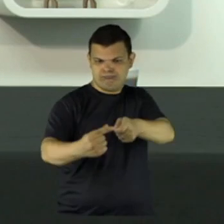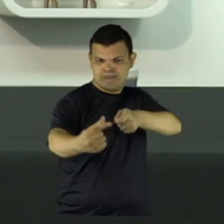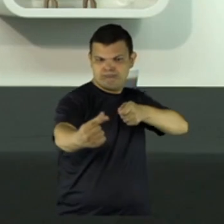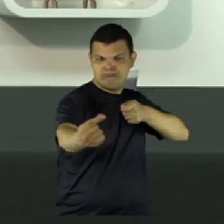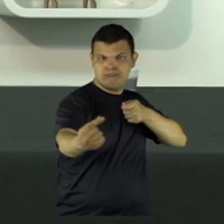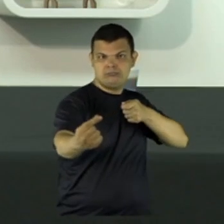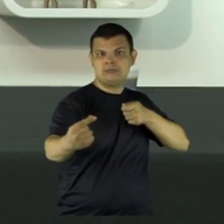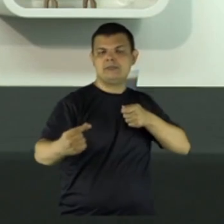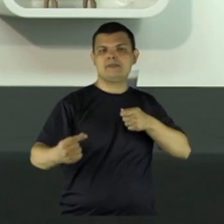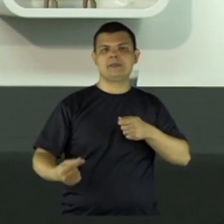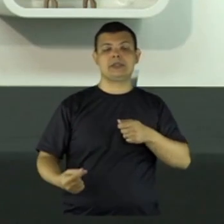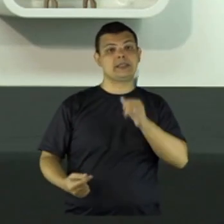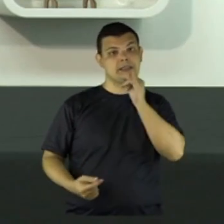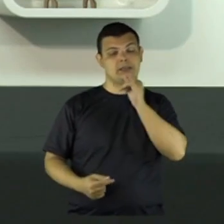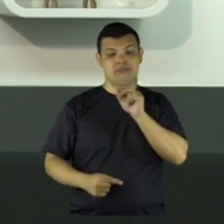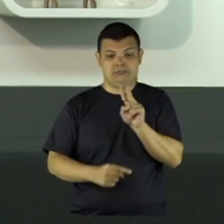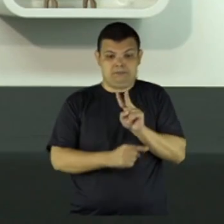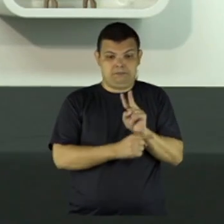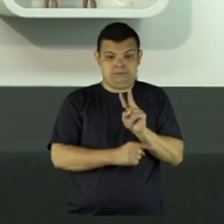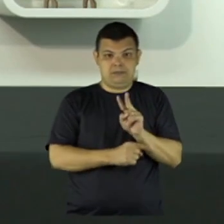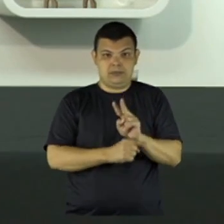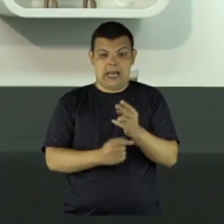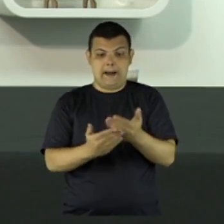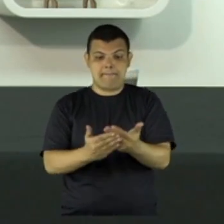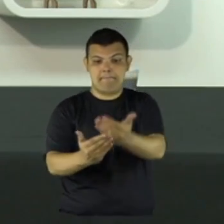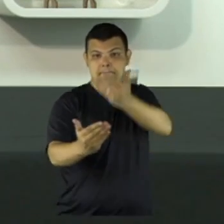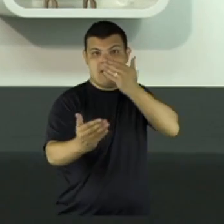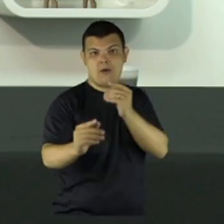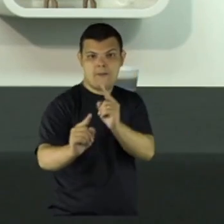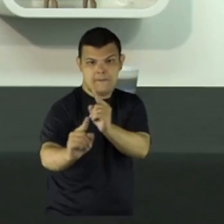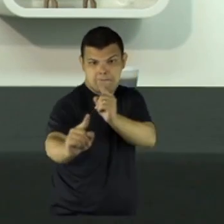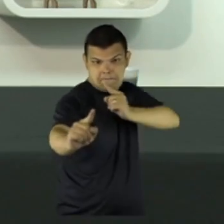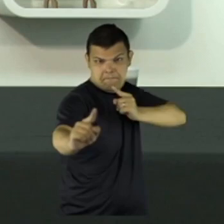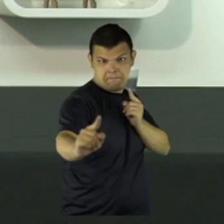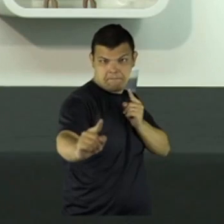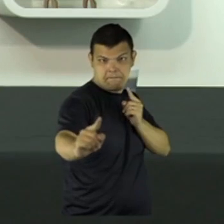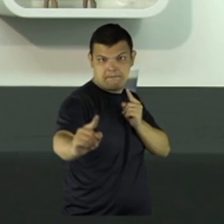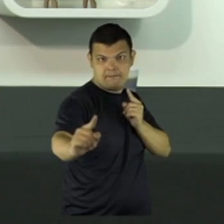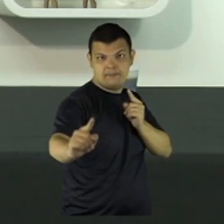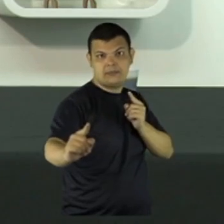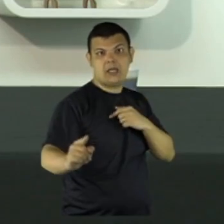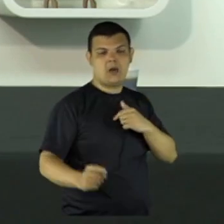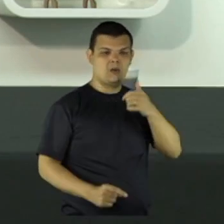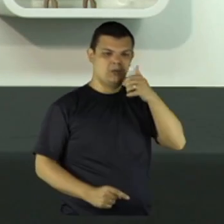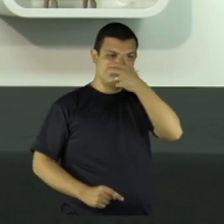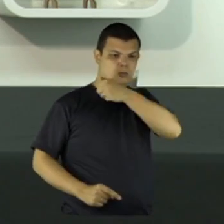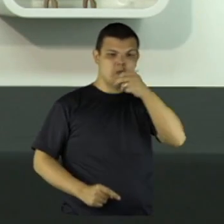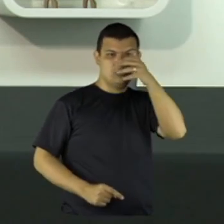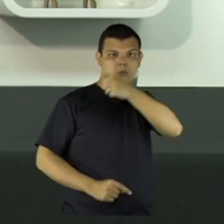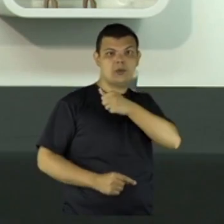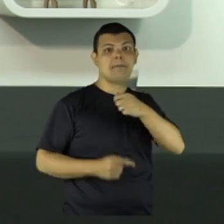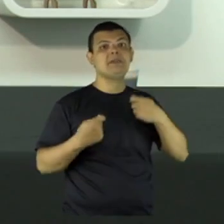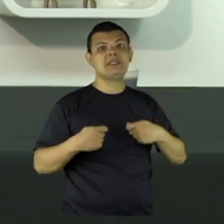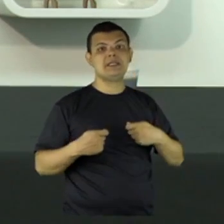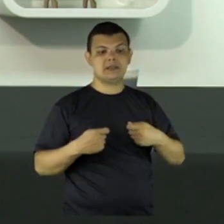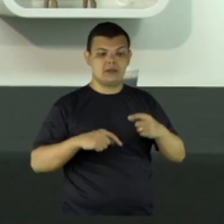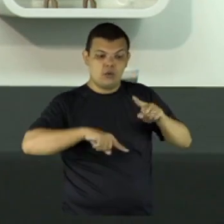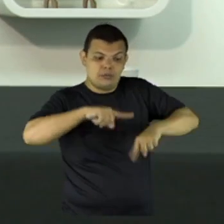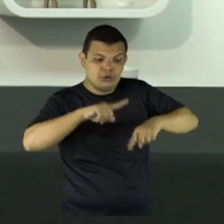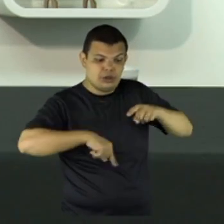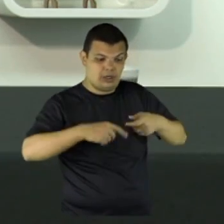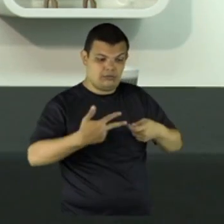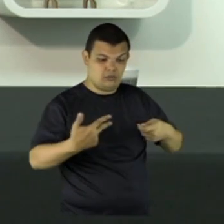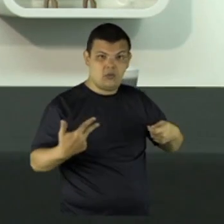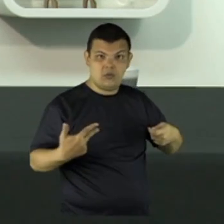você fique mais afastado do seu oponente, você não corra muitos riscos, você utiliza um objeto para tocar